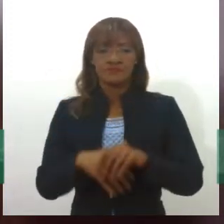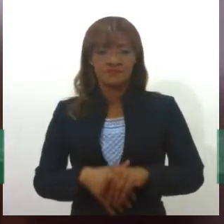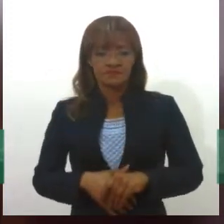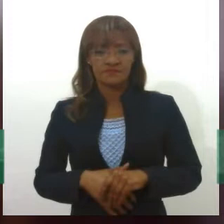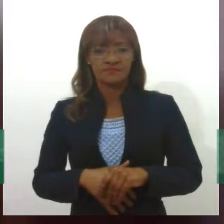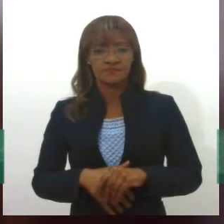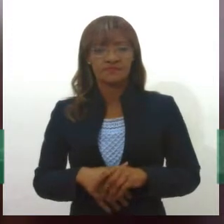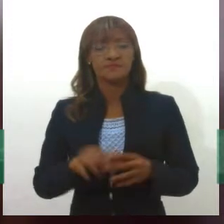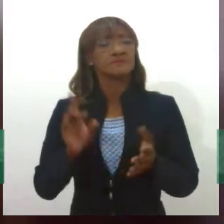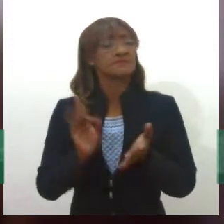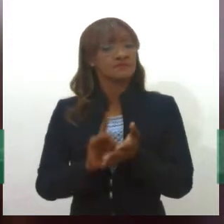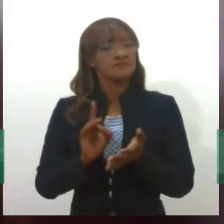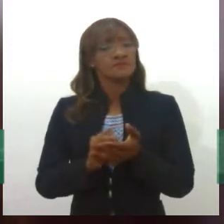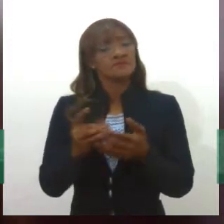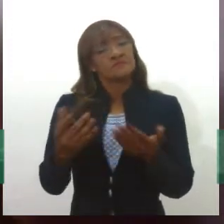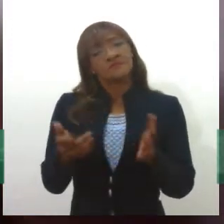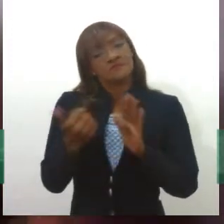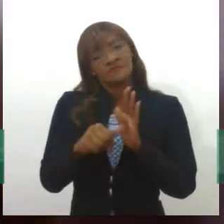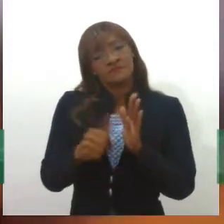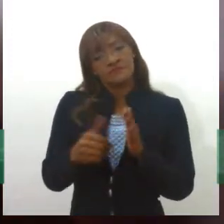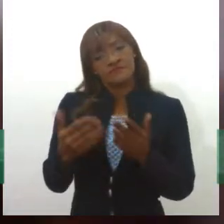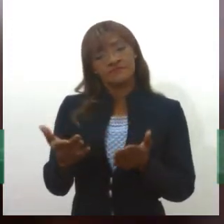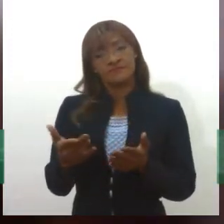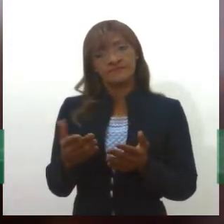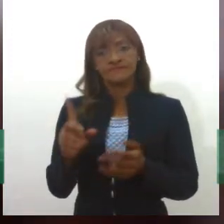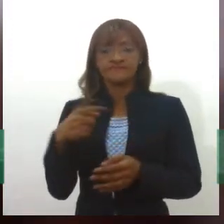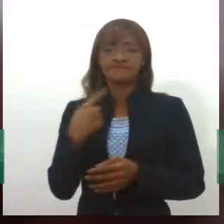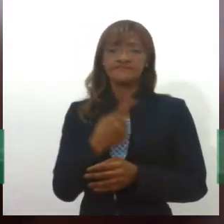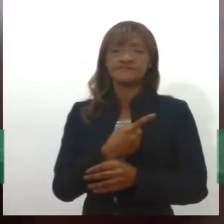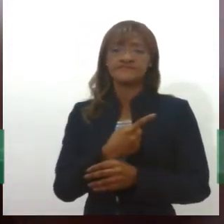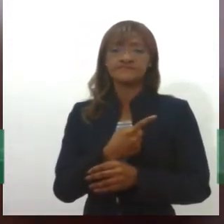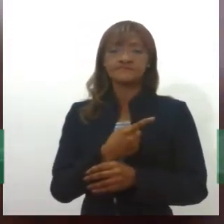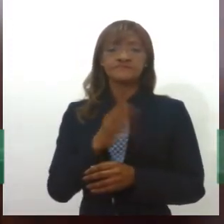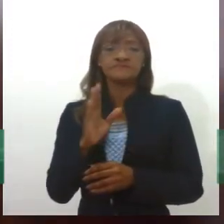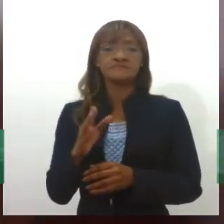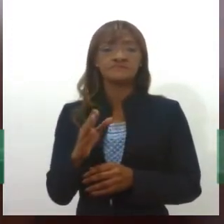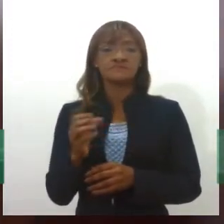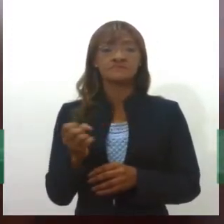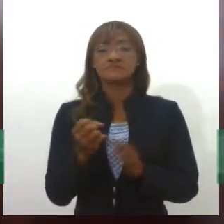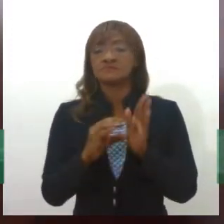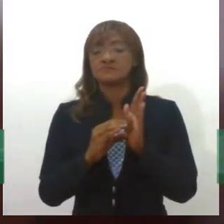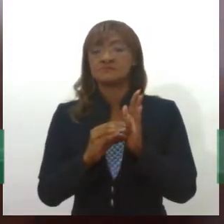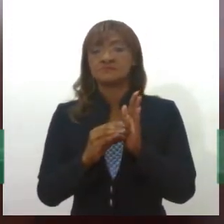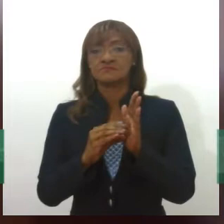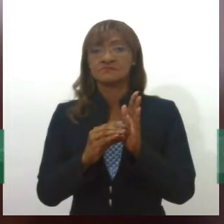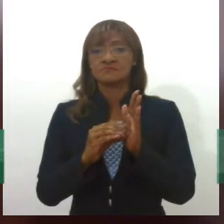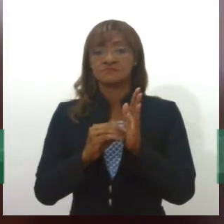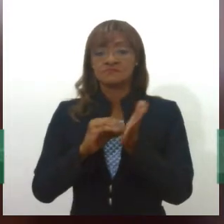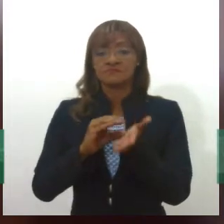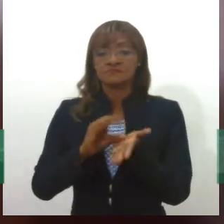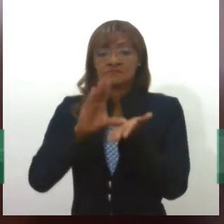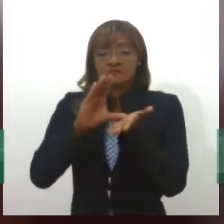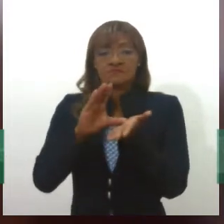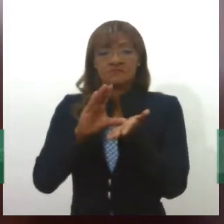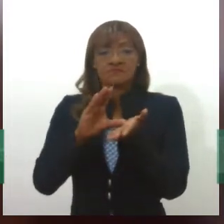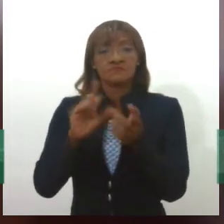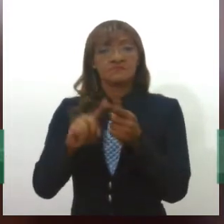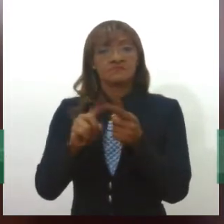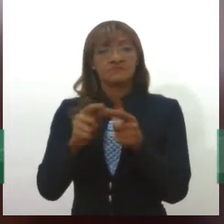realmente isso é uma barreira para mulheres, porque quando a gente aumenta esses recursos, a gente aumenta também a quantidade de mulheres